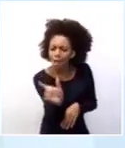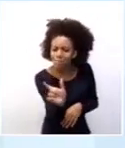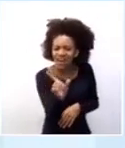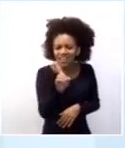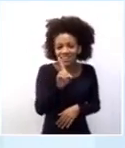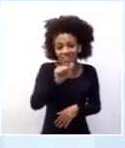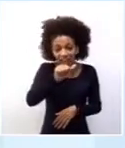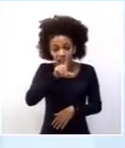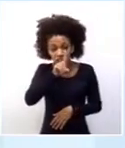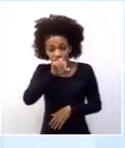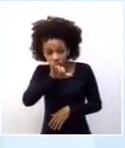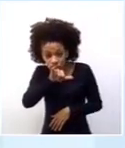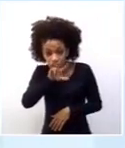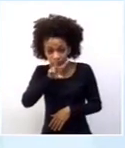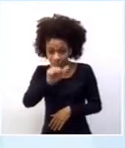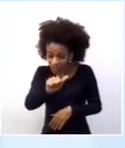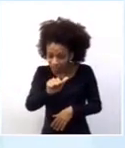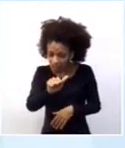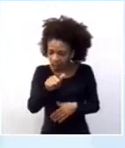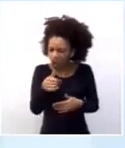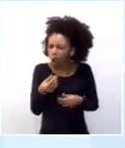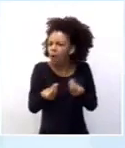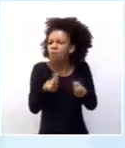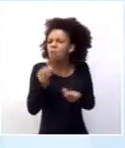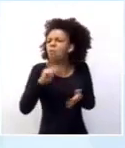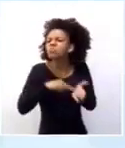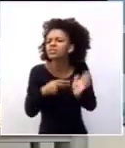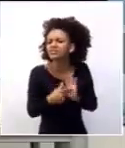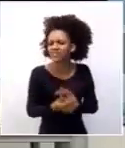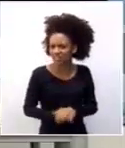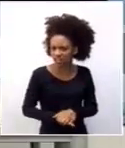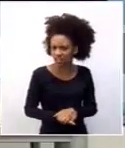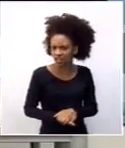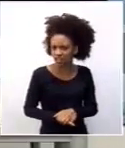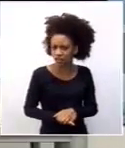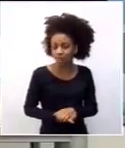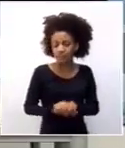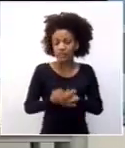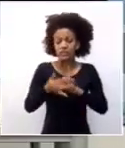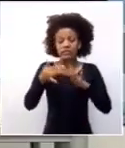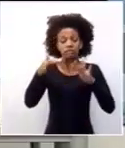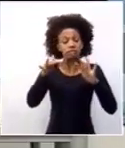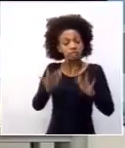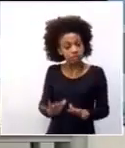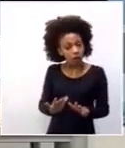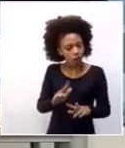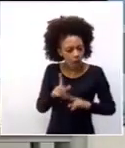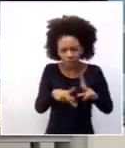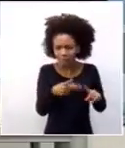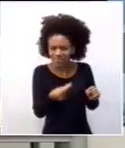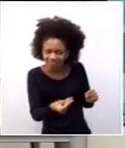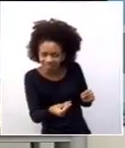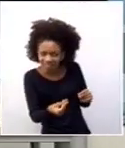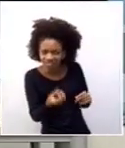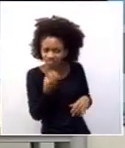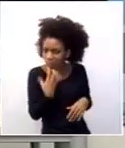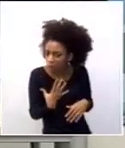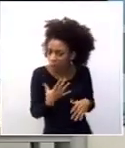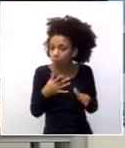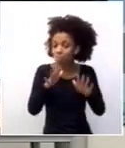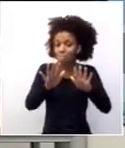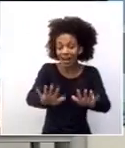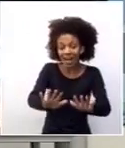é um presente, algo bom. Então, a gente não consegue conceber uma sociedade egípcia sem